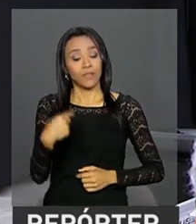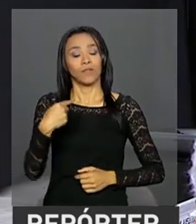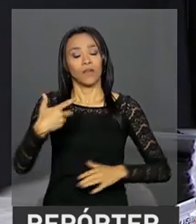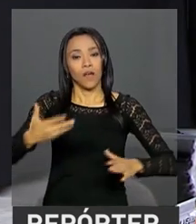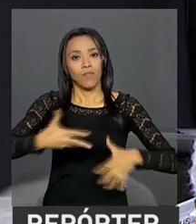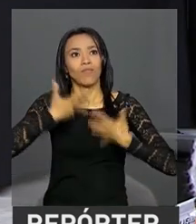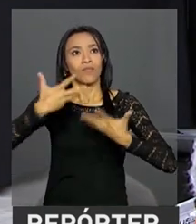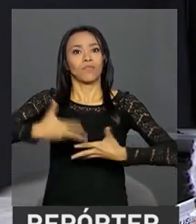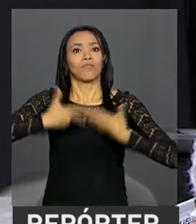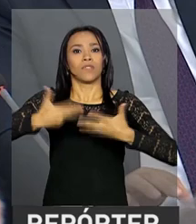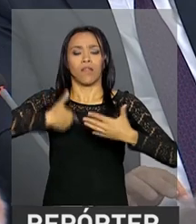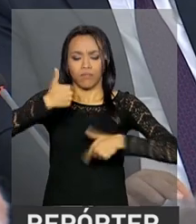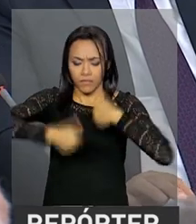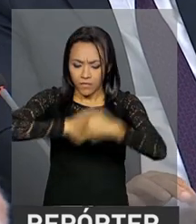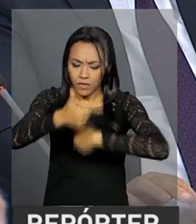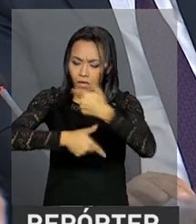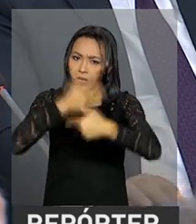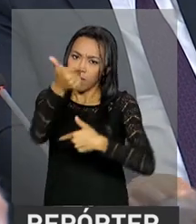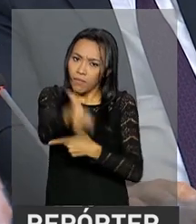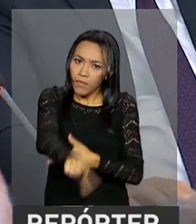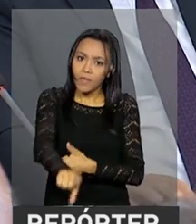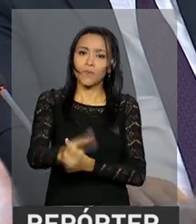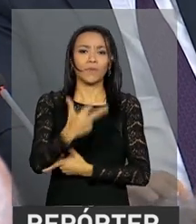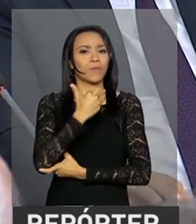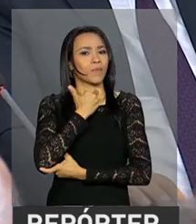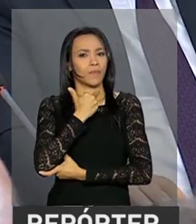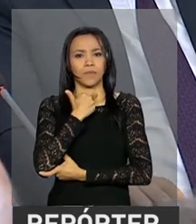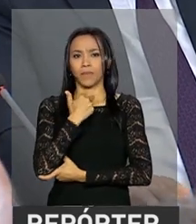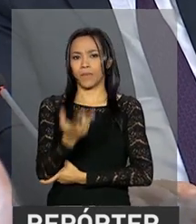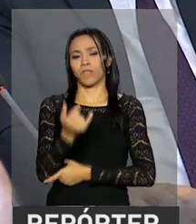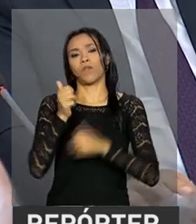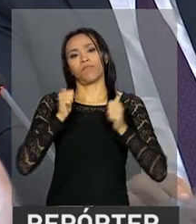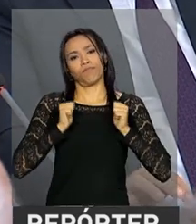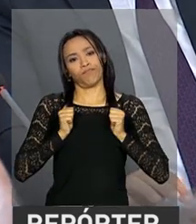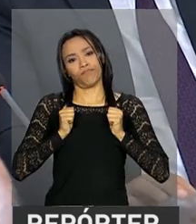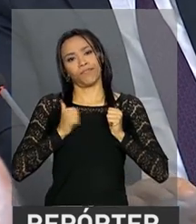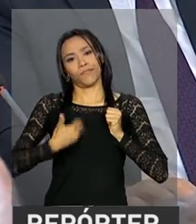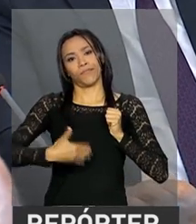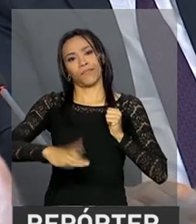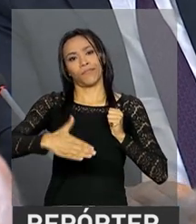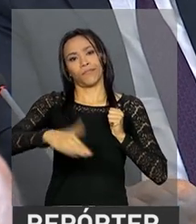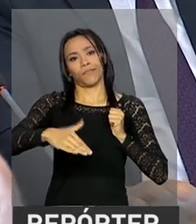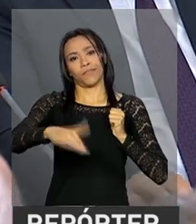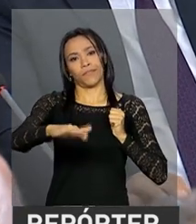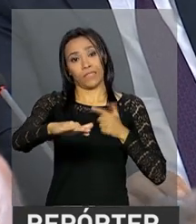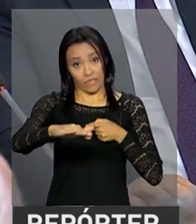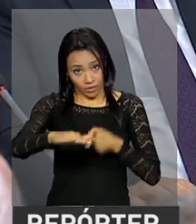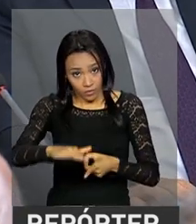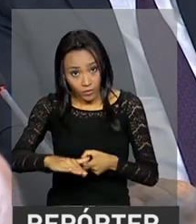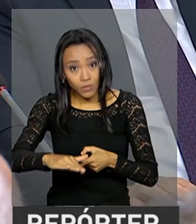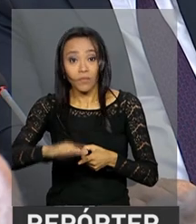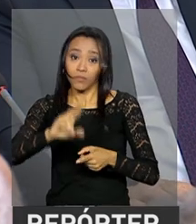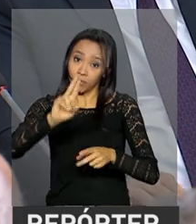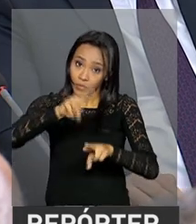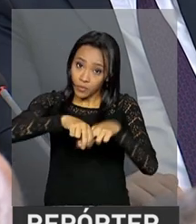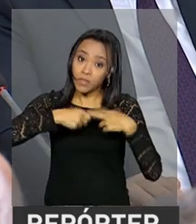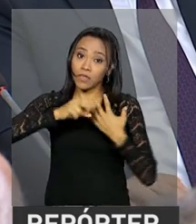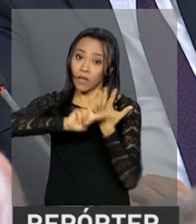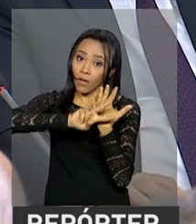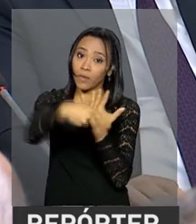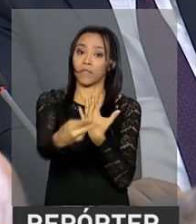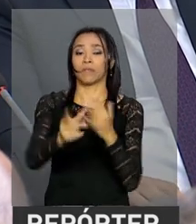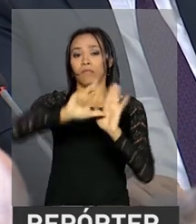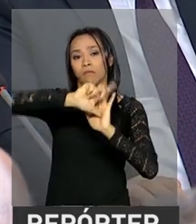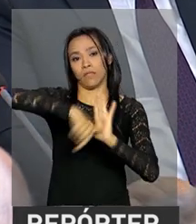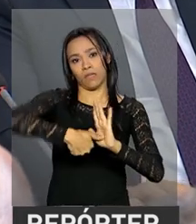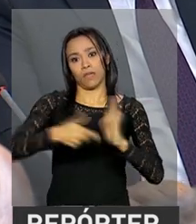trabalhar muito mais. O que não podemos é ficar inertes, porque a inércia é que produziu a recessão que